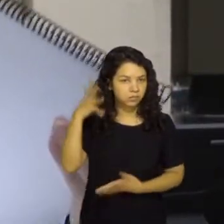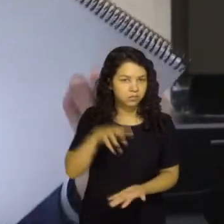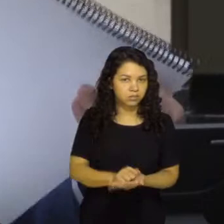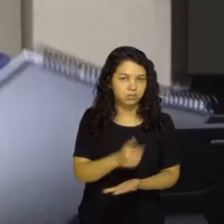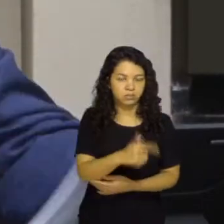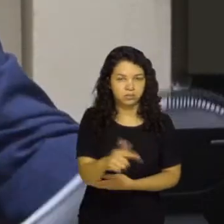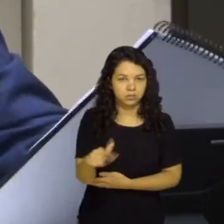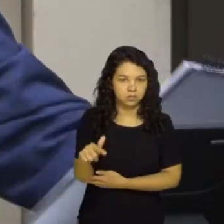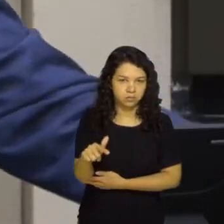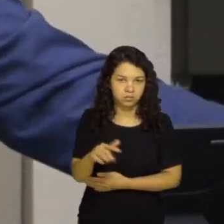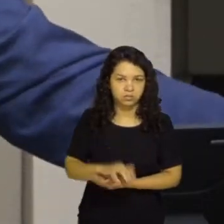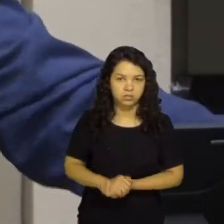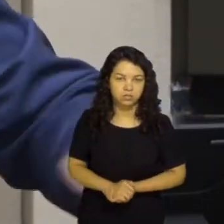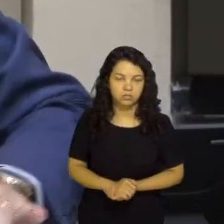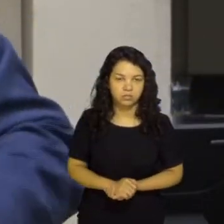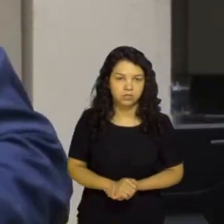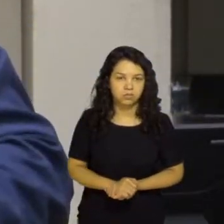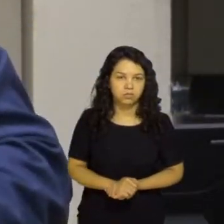orador inscrito.